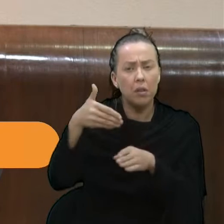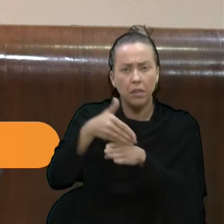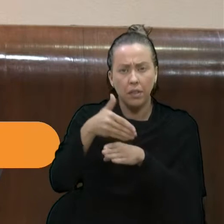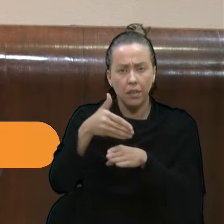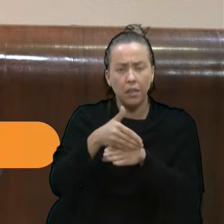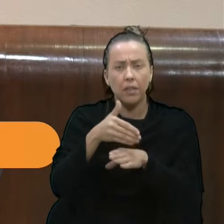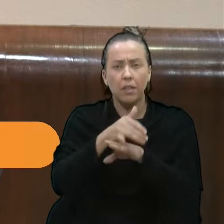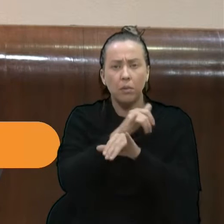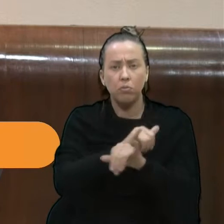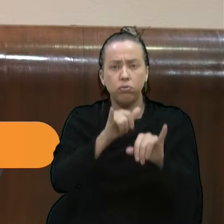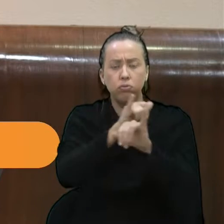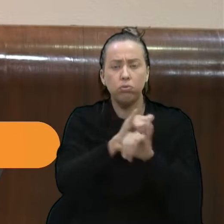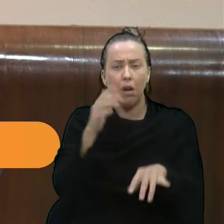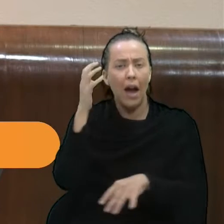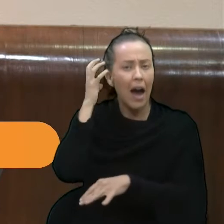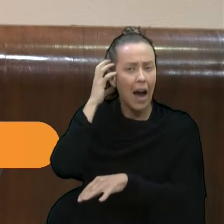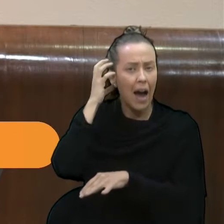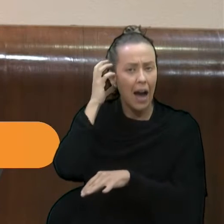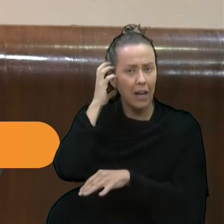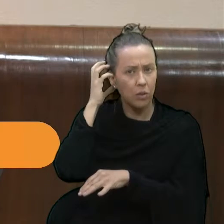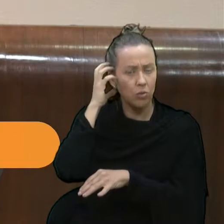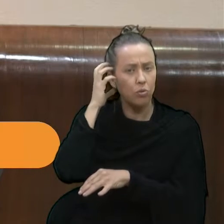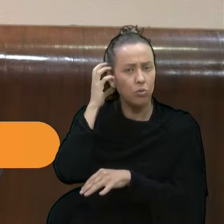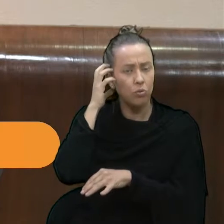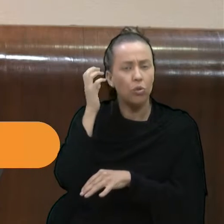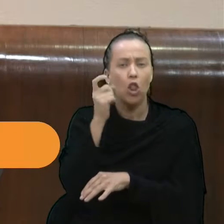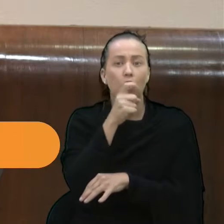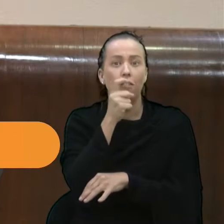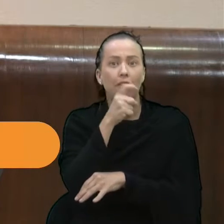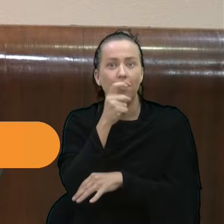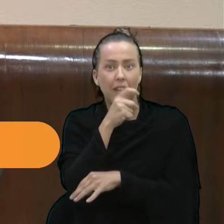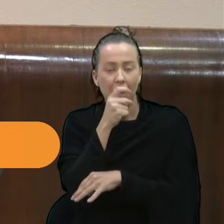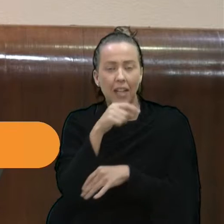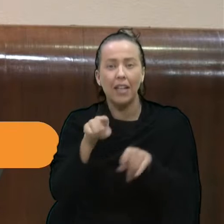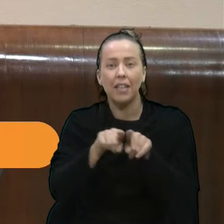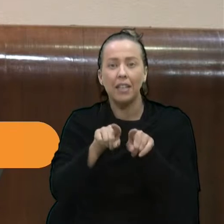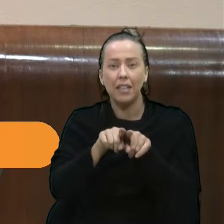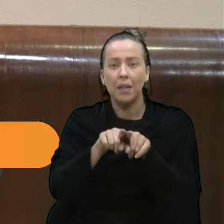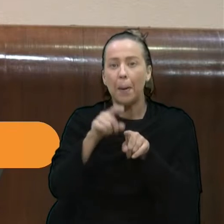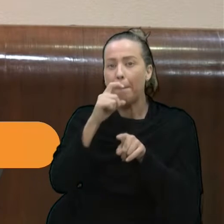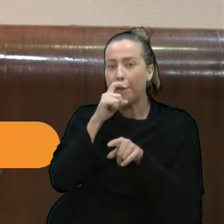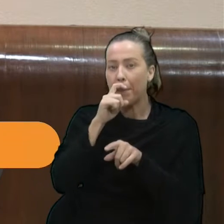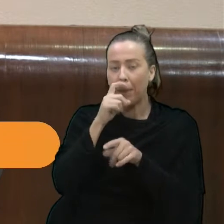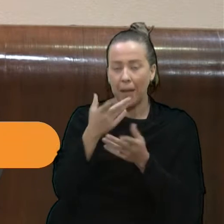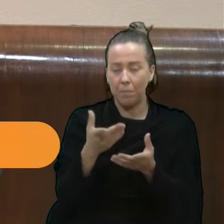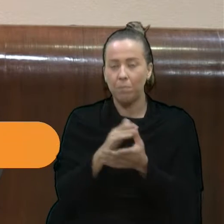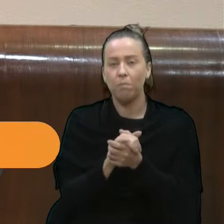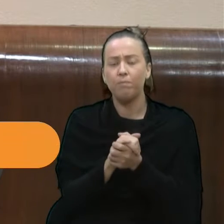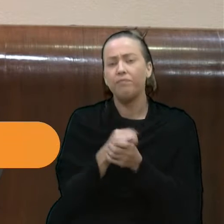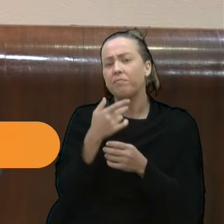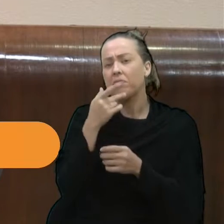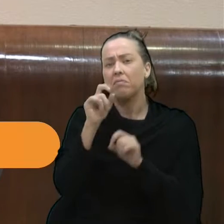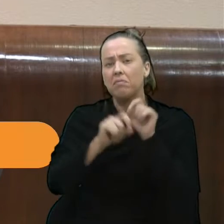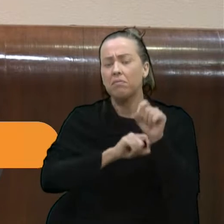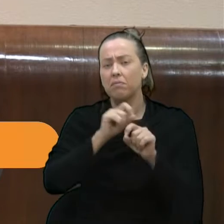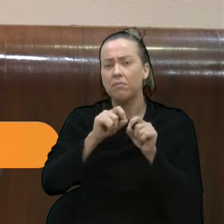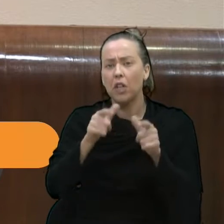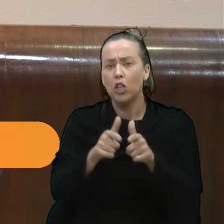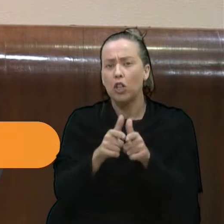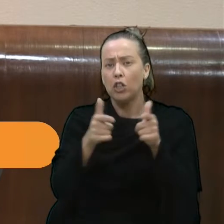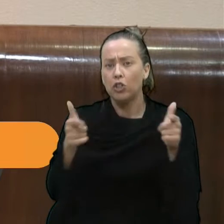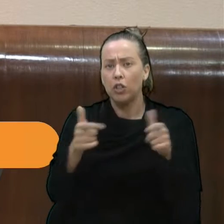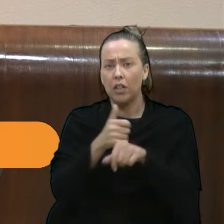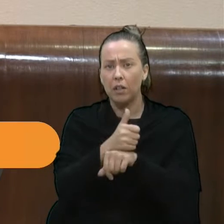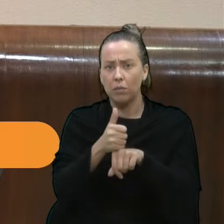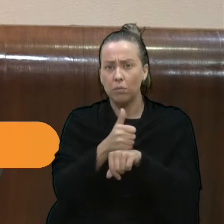de programas de rádio em radionovelas junto com o pai. Eu estou falando do jornalista